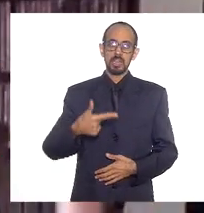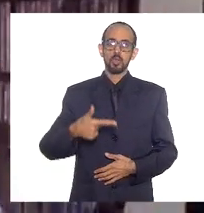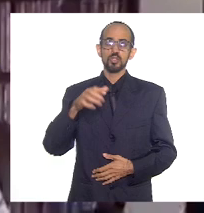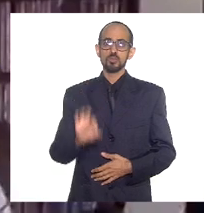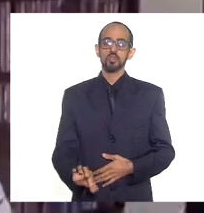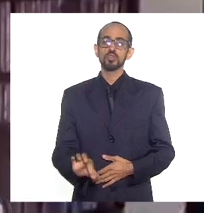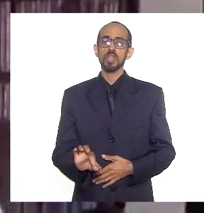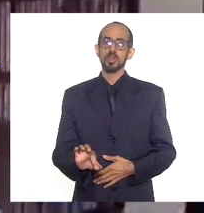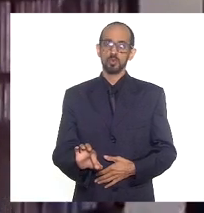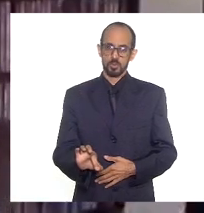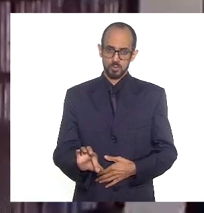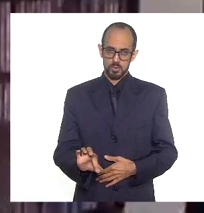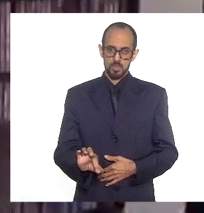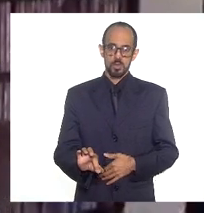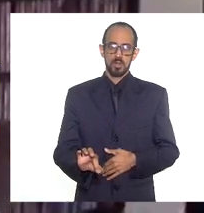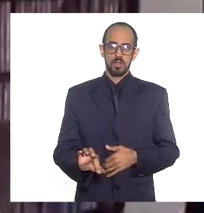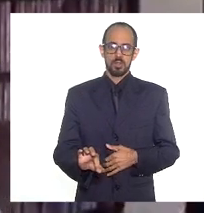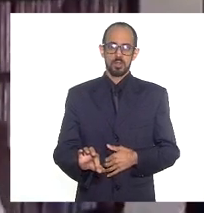32%.